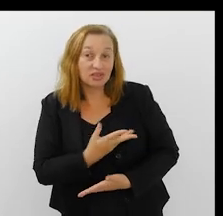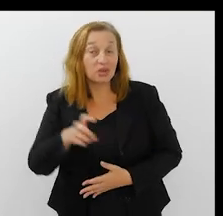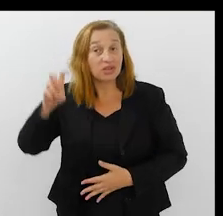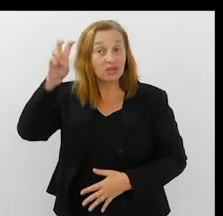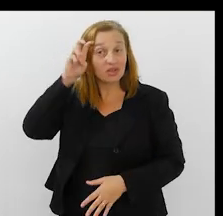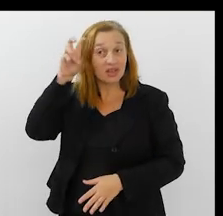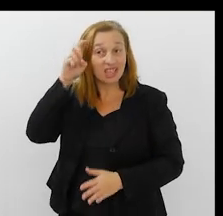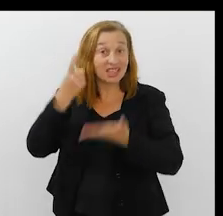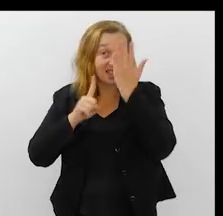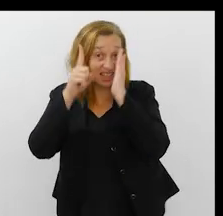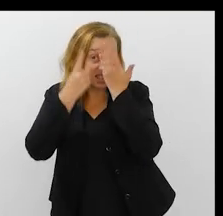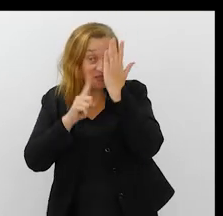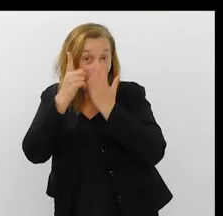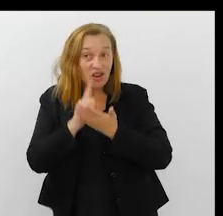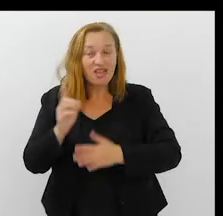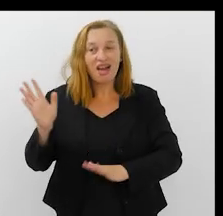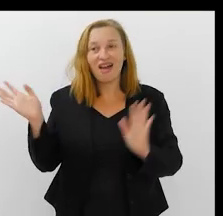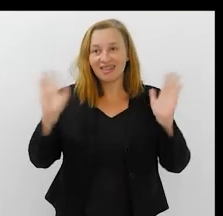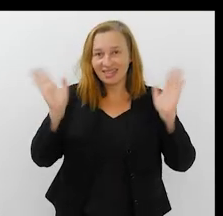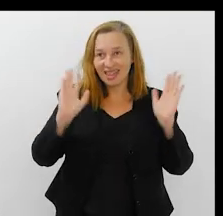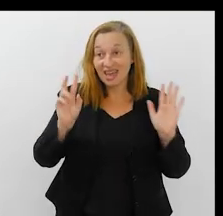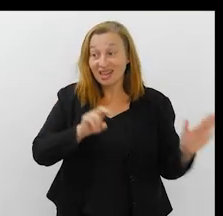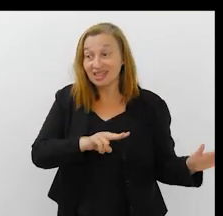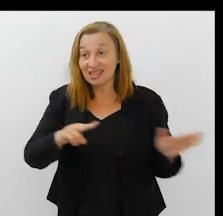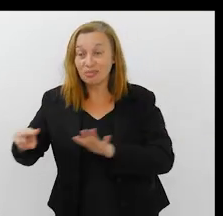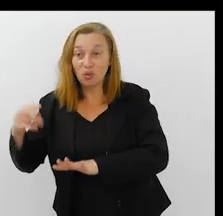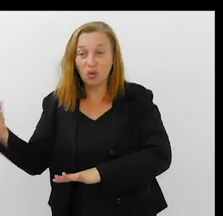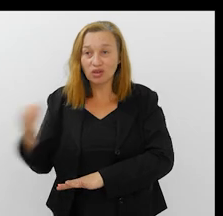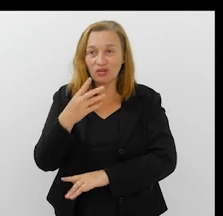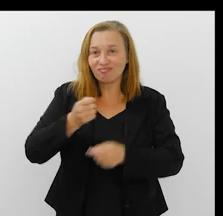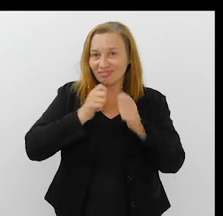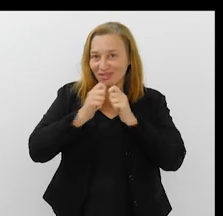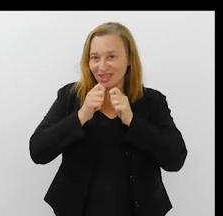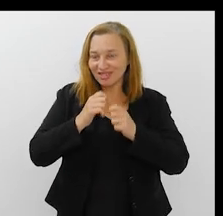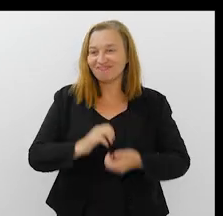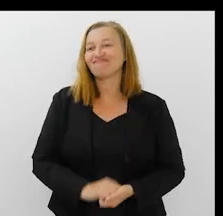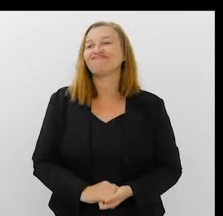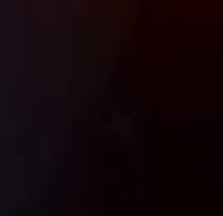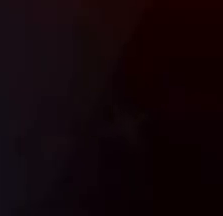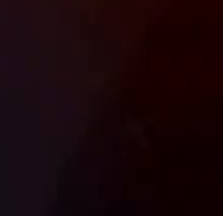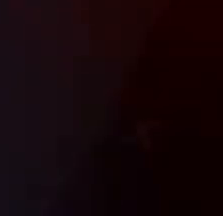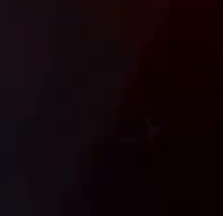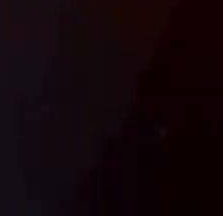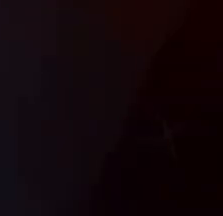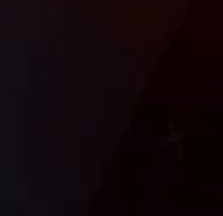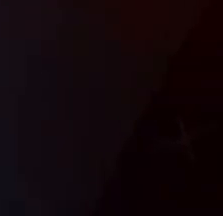Amigos, esse foi o Quintas com Quintais e até a semana que vem com uma nova entrevista.